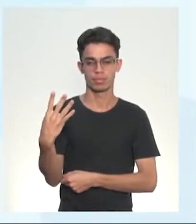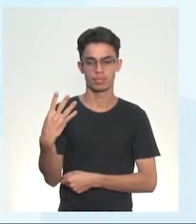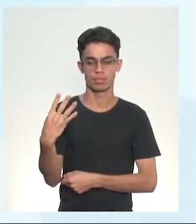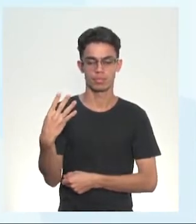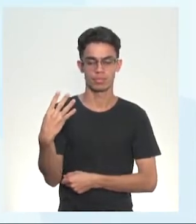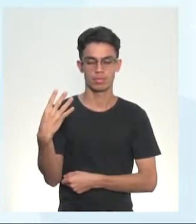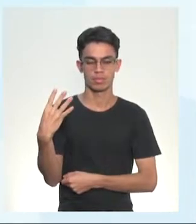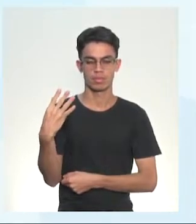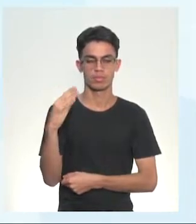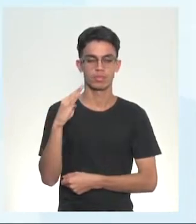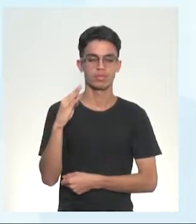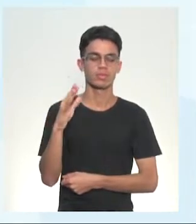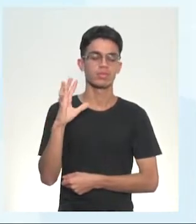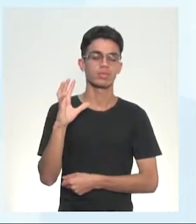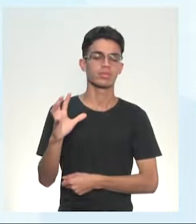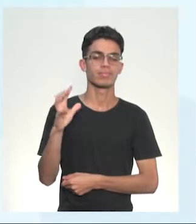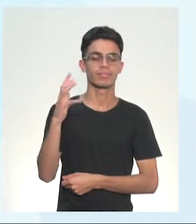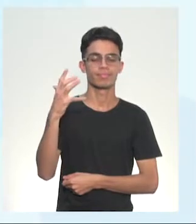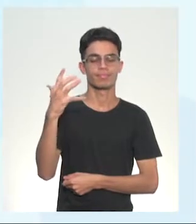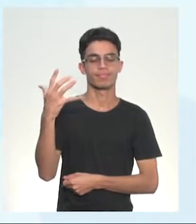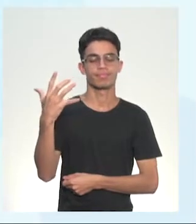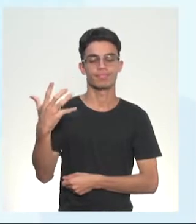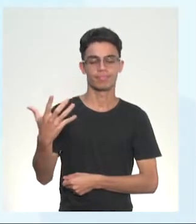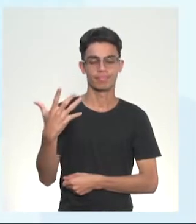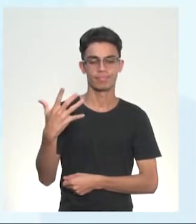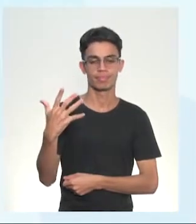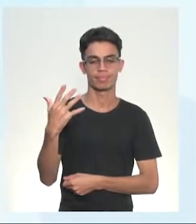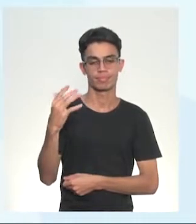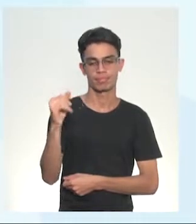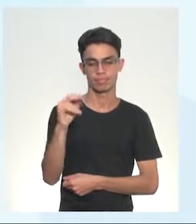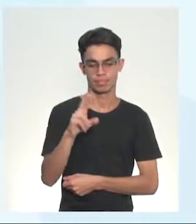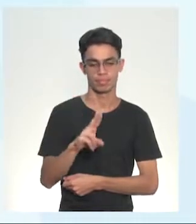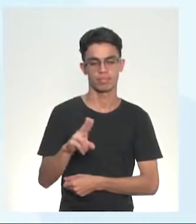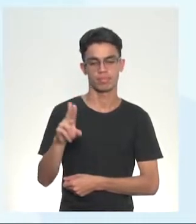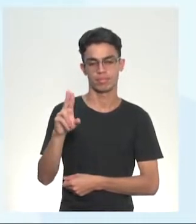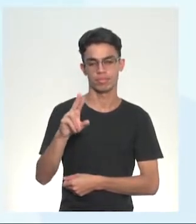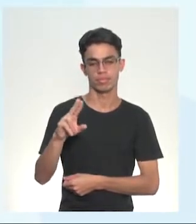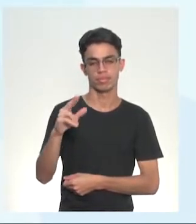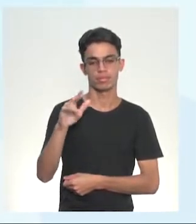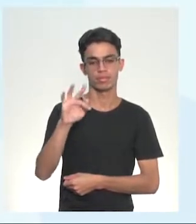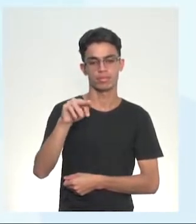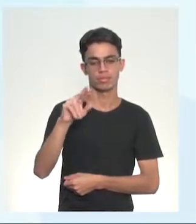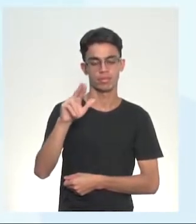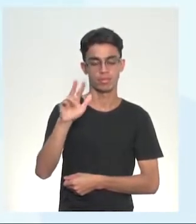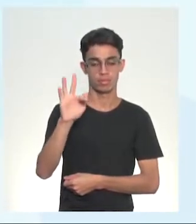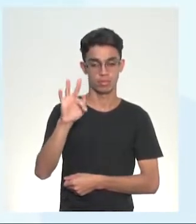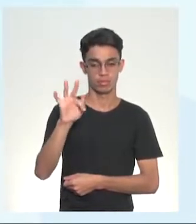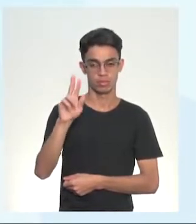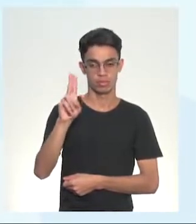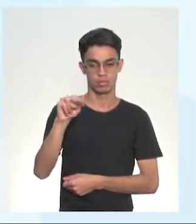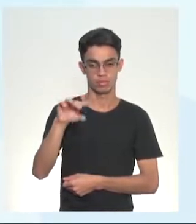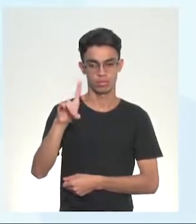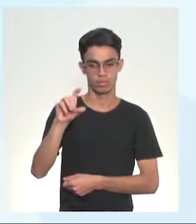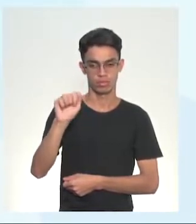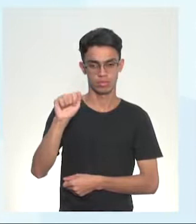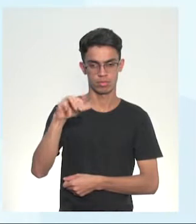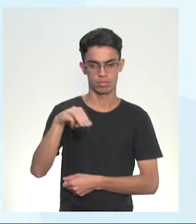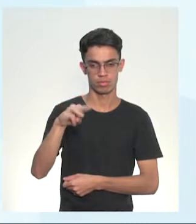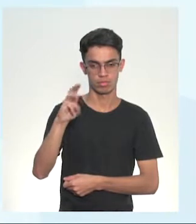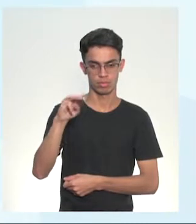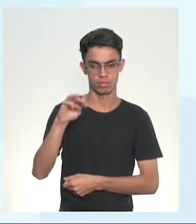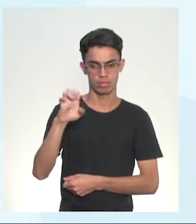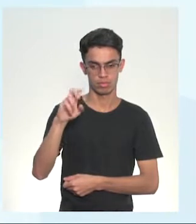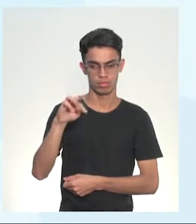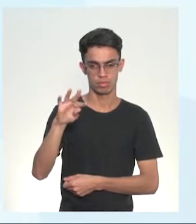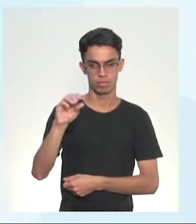T4. Quando isso acontece, nós podemos aplicar a propriedade fundamental. Em uma proporção,